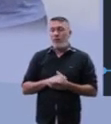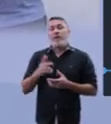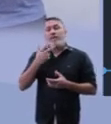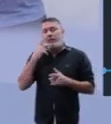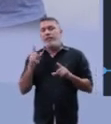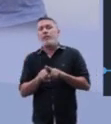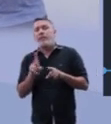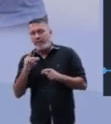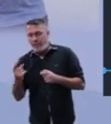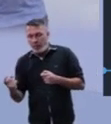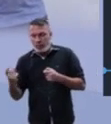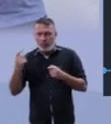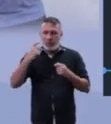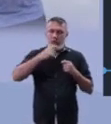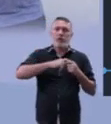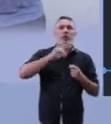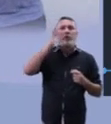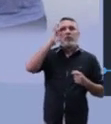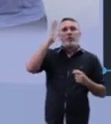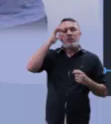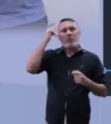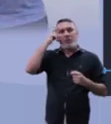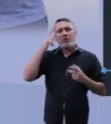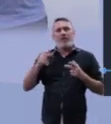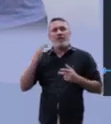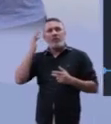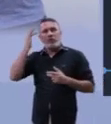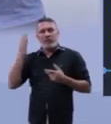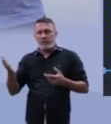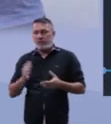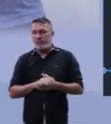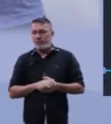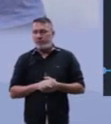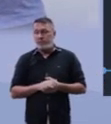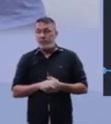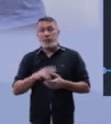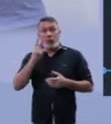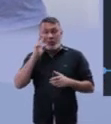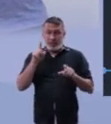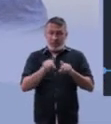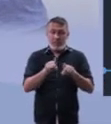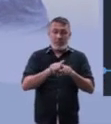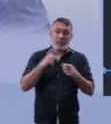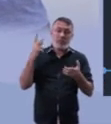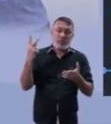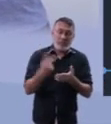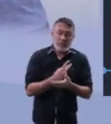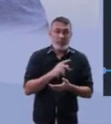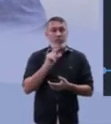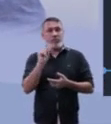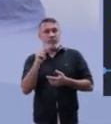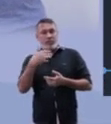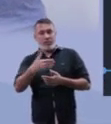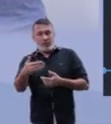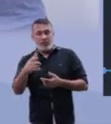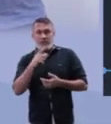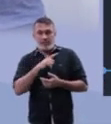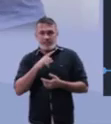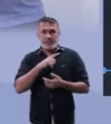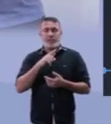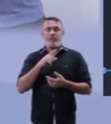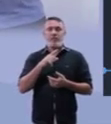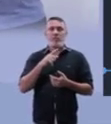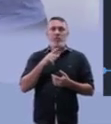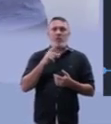Olha lá, ele vai retomar a ideia da filósofa lá. Observe-se, por consequência, né,